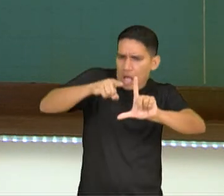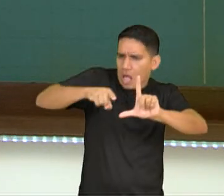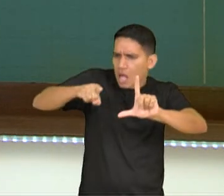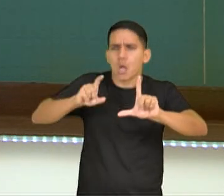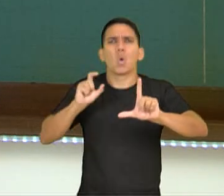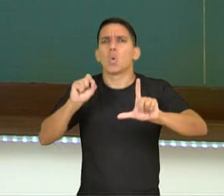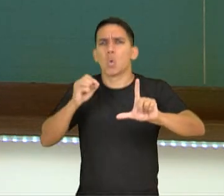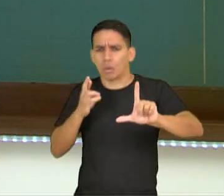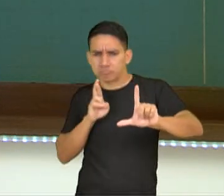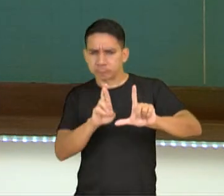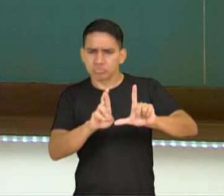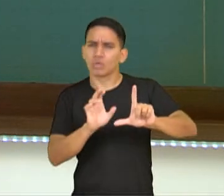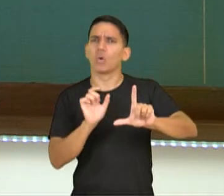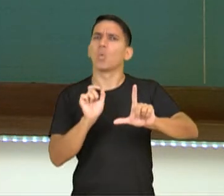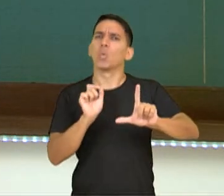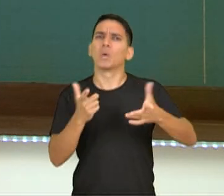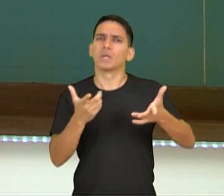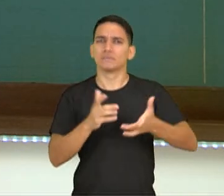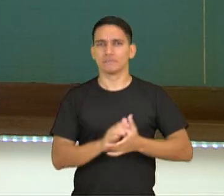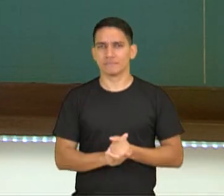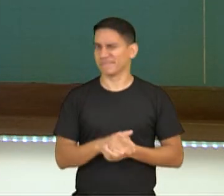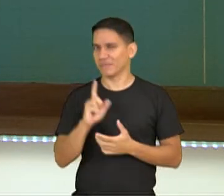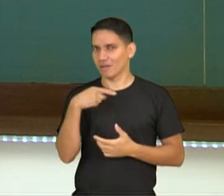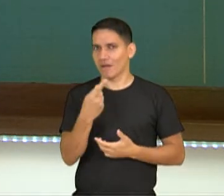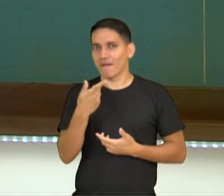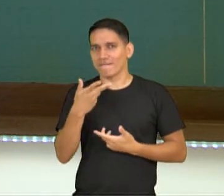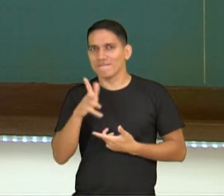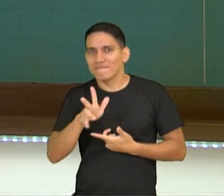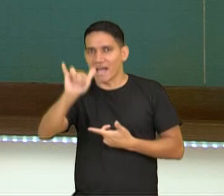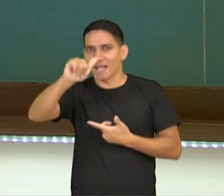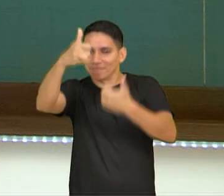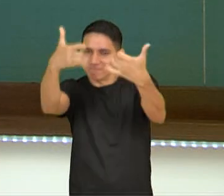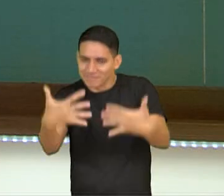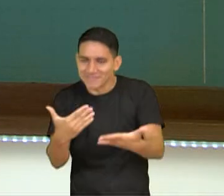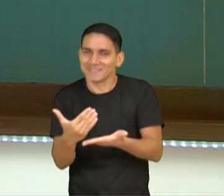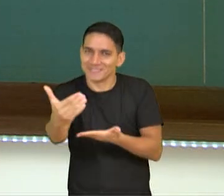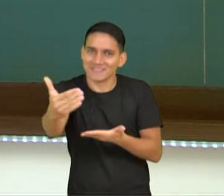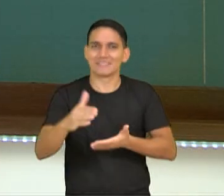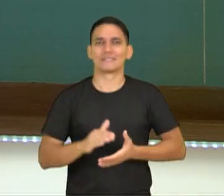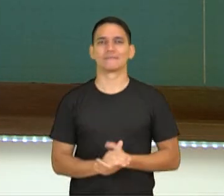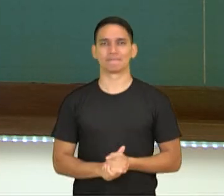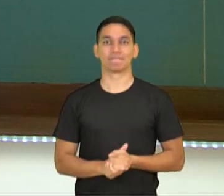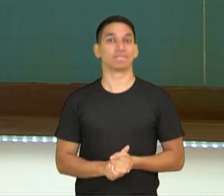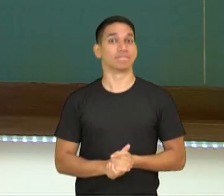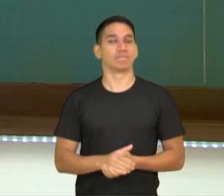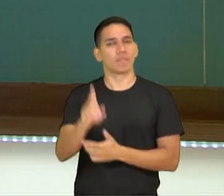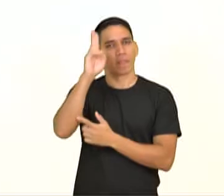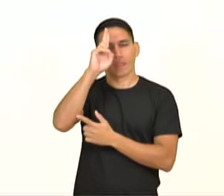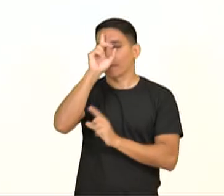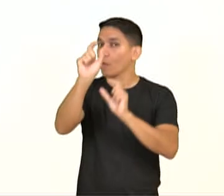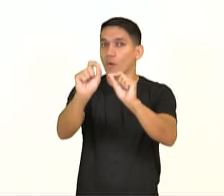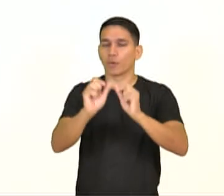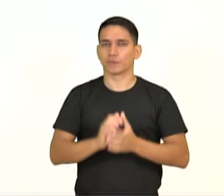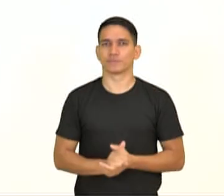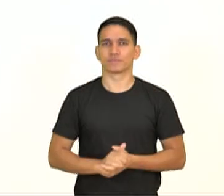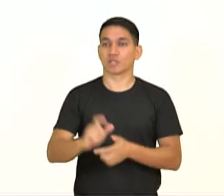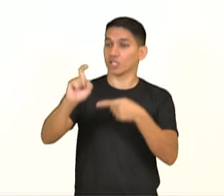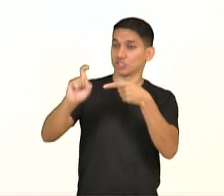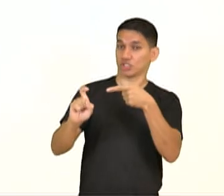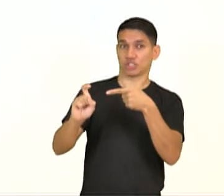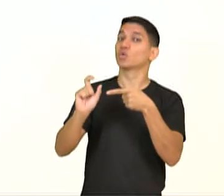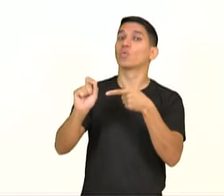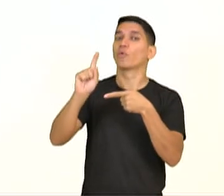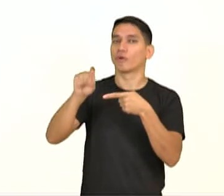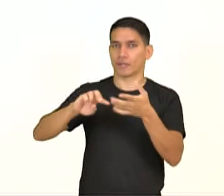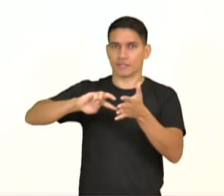isso pode significar? Então, vamos estudar um pouquinho sobre isso, tá? Então, vamos lembrar um pouquinho. O x é